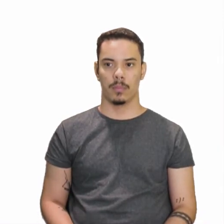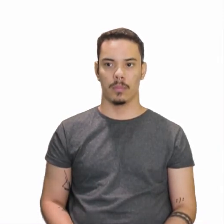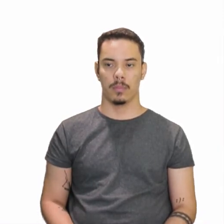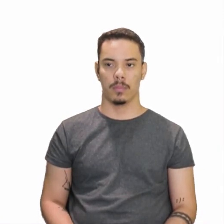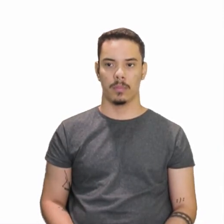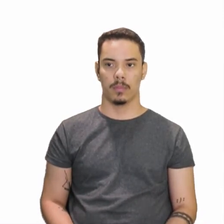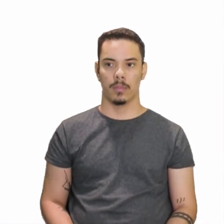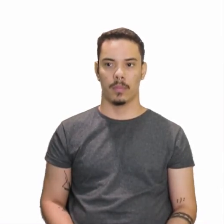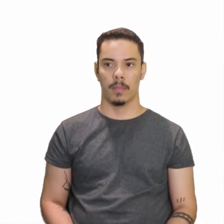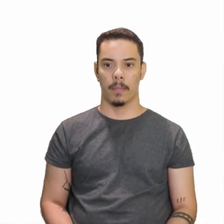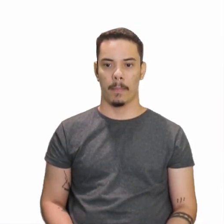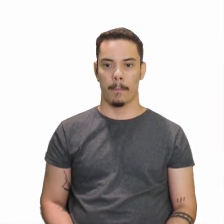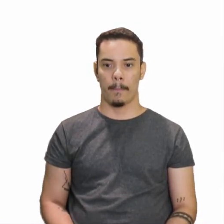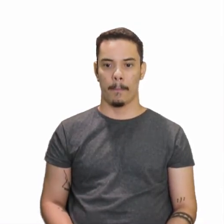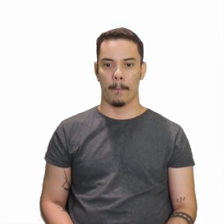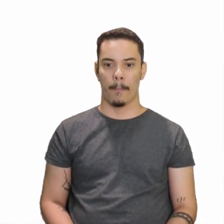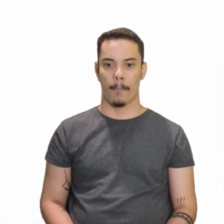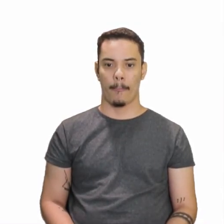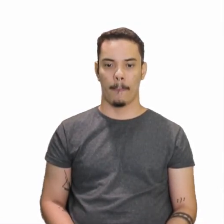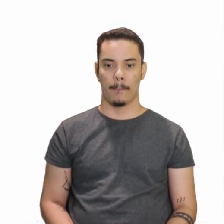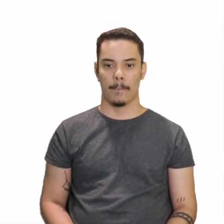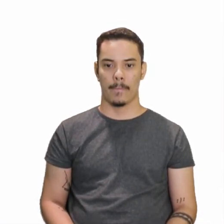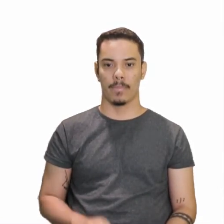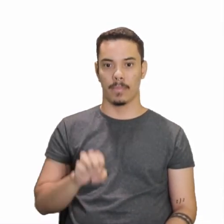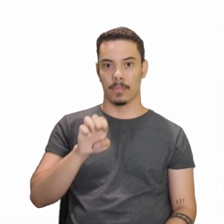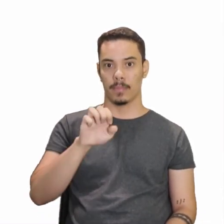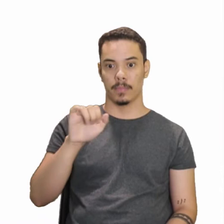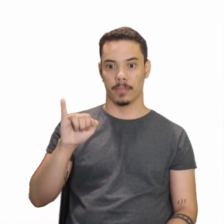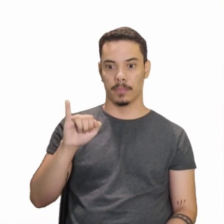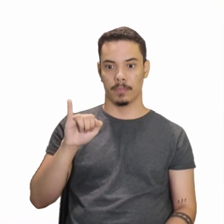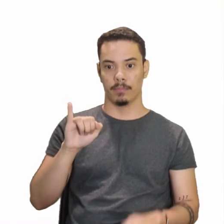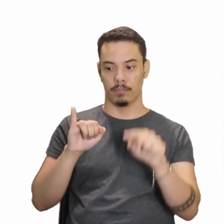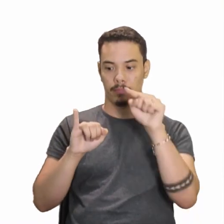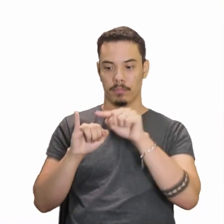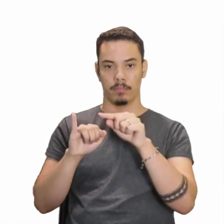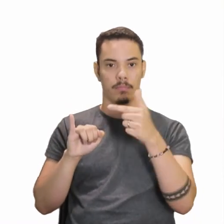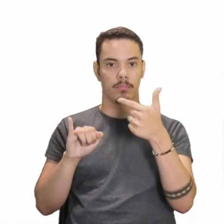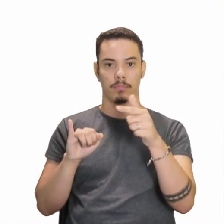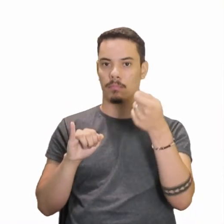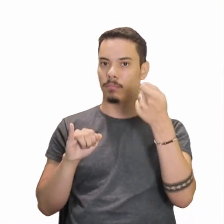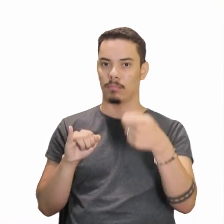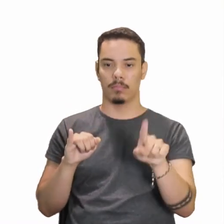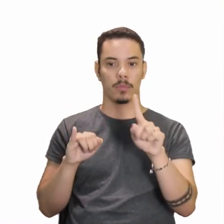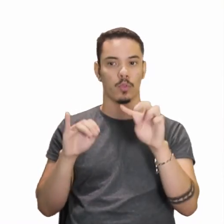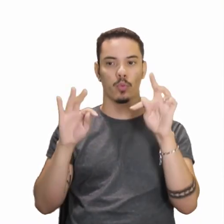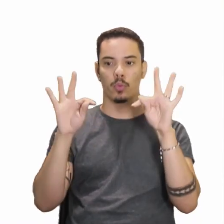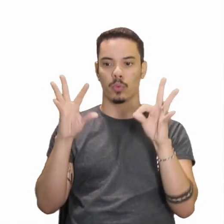aberto ei, e não mais com a acentuação, certo? E tudo isso